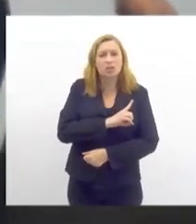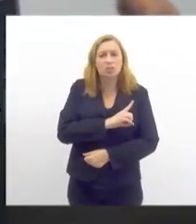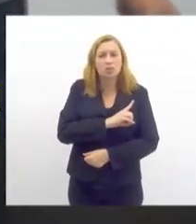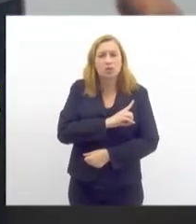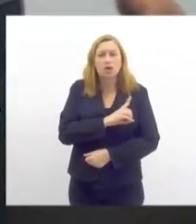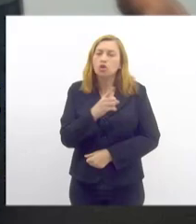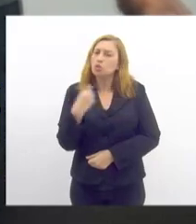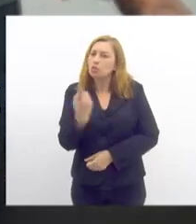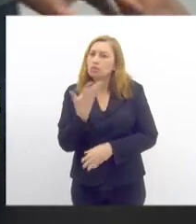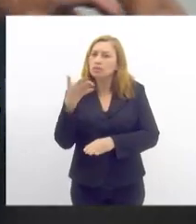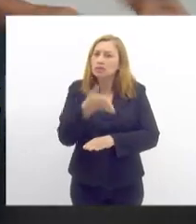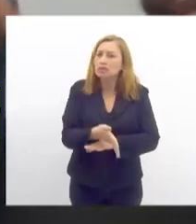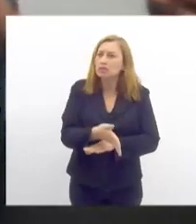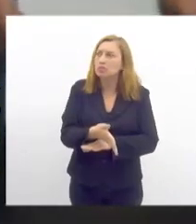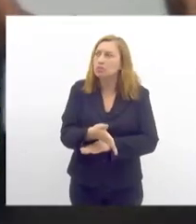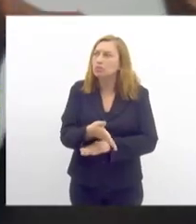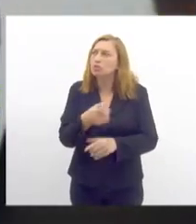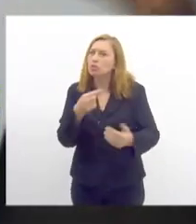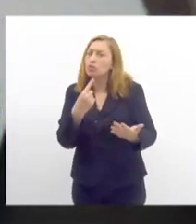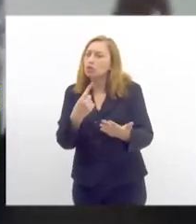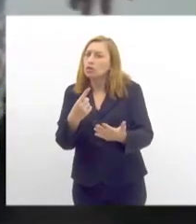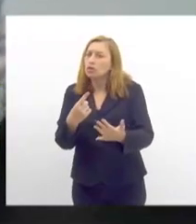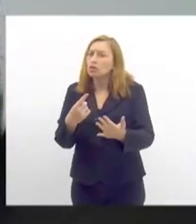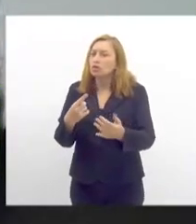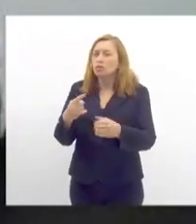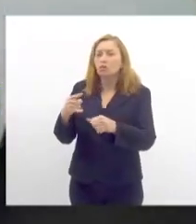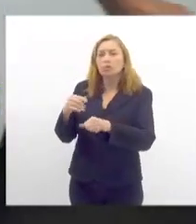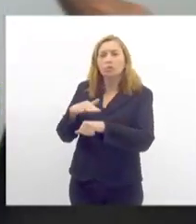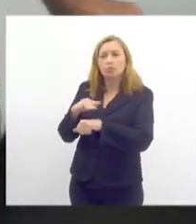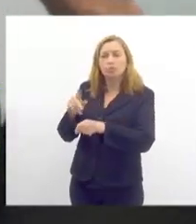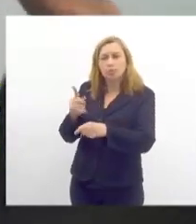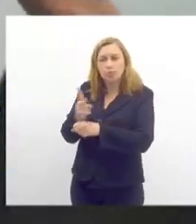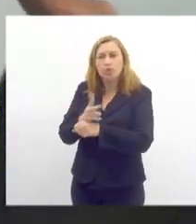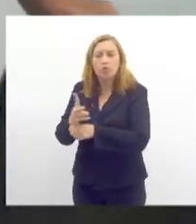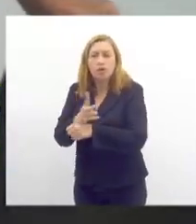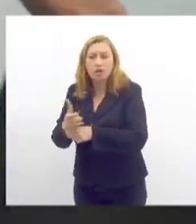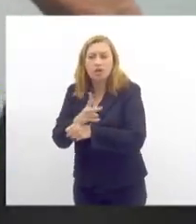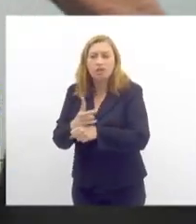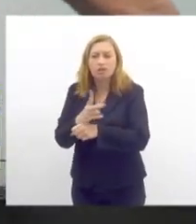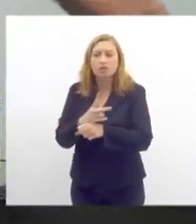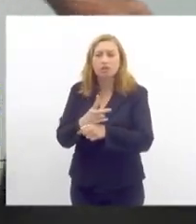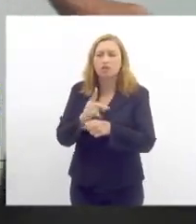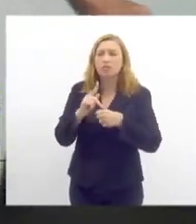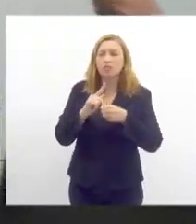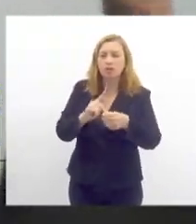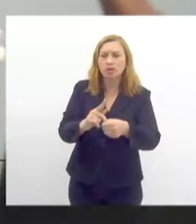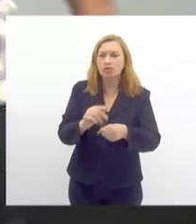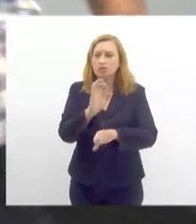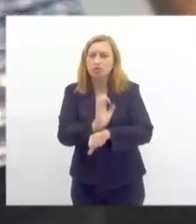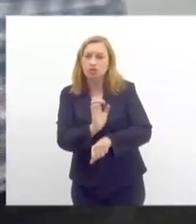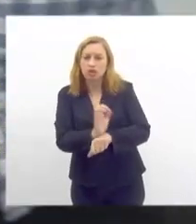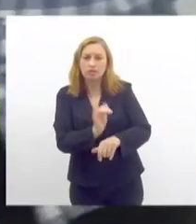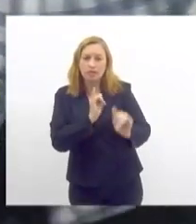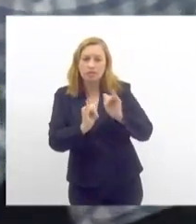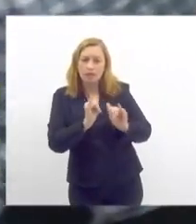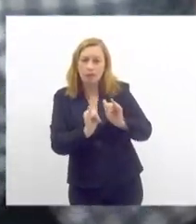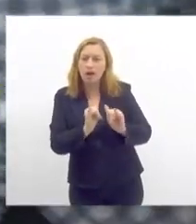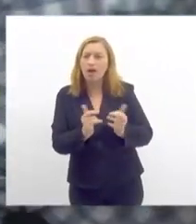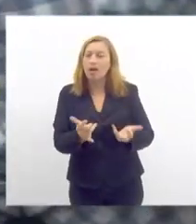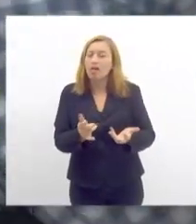Nós entramos em contato com a Procuradoria para informar, porque é o nosso dever. A Procuradoria do Estado,